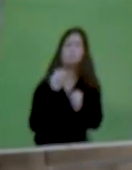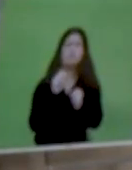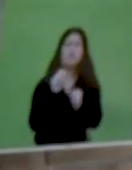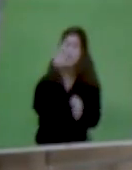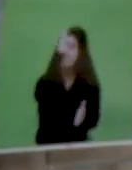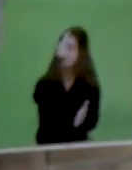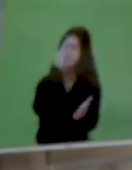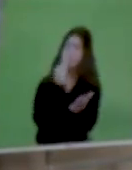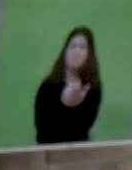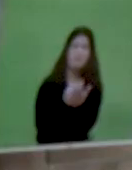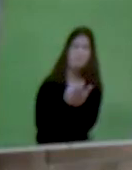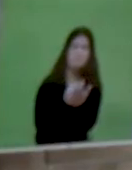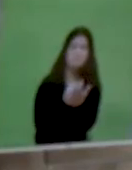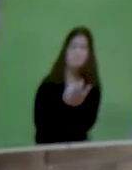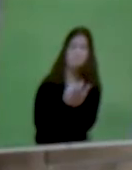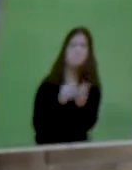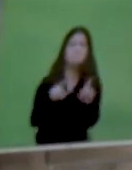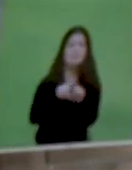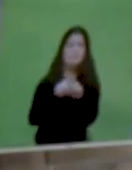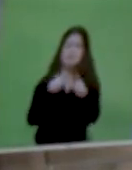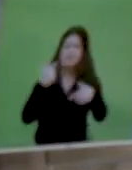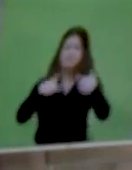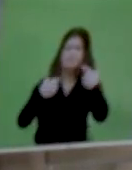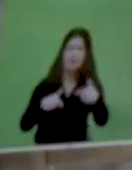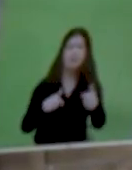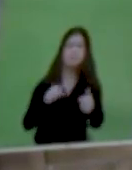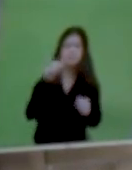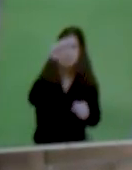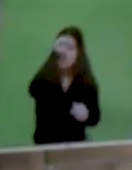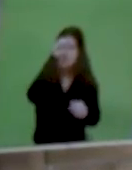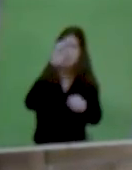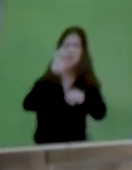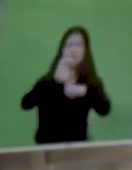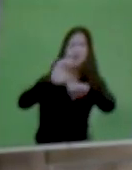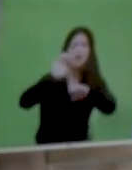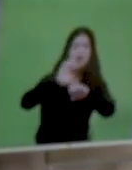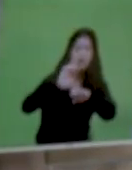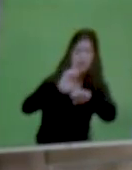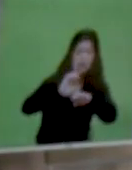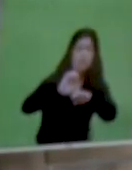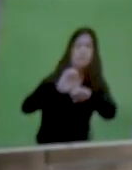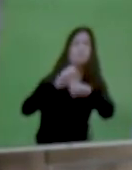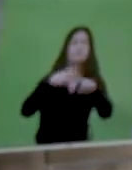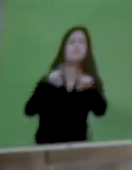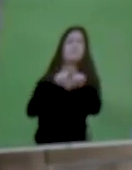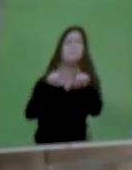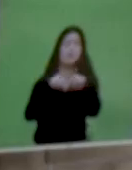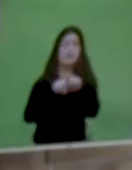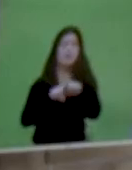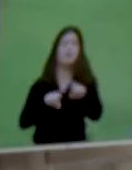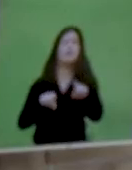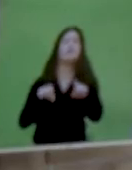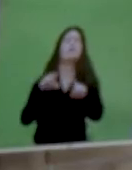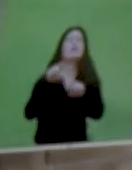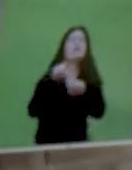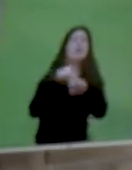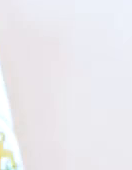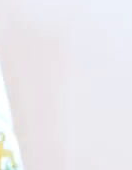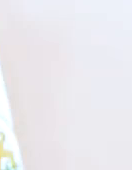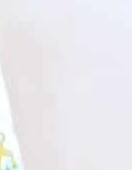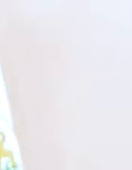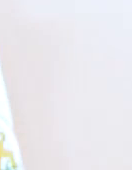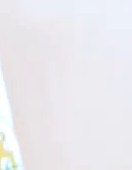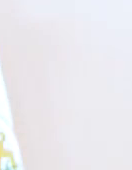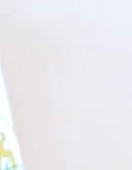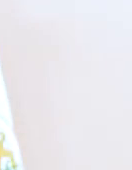que envolvem a questão do trabalho, a questão do empreendedorismo, da responsabilidade, do comprometimento, da humanidade, da solidariedade.